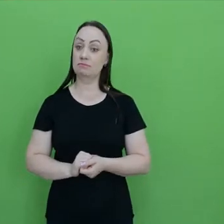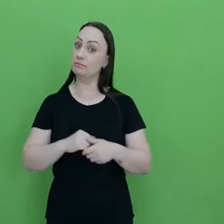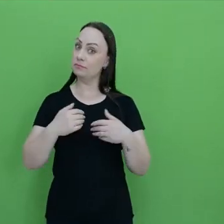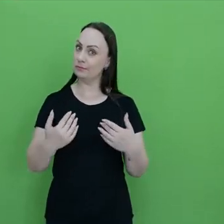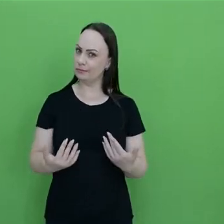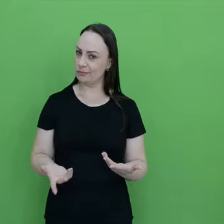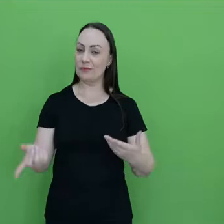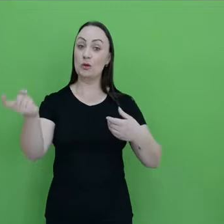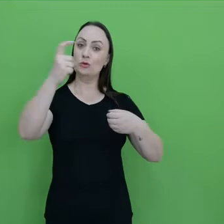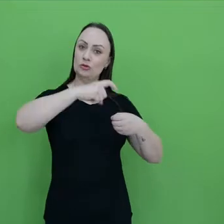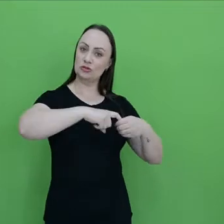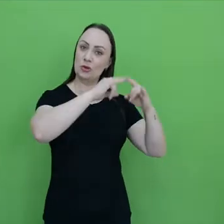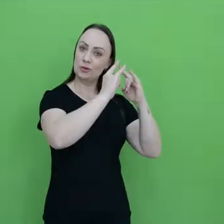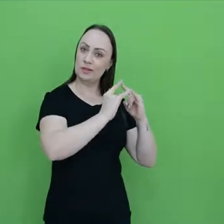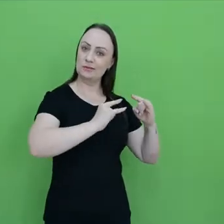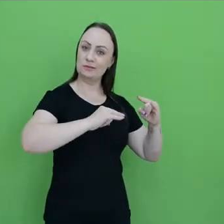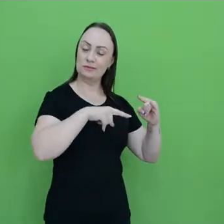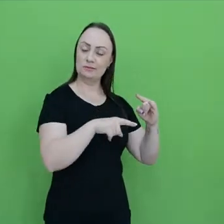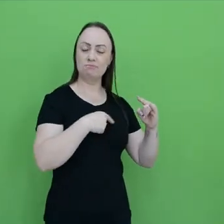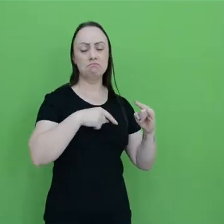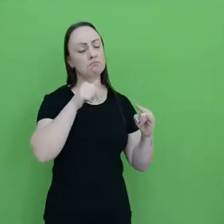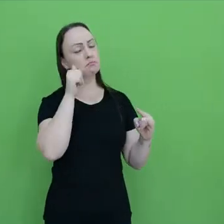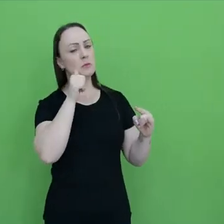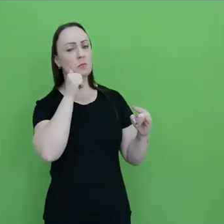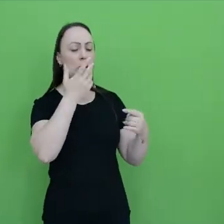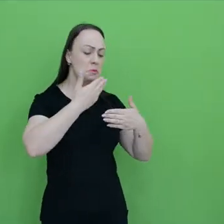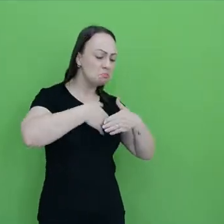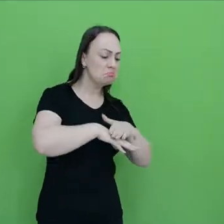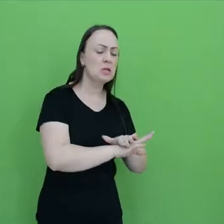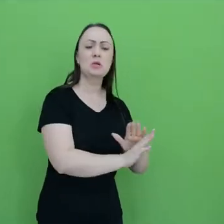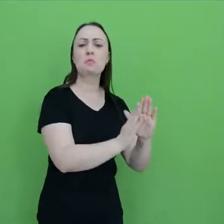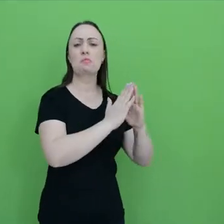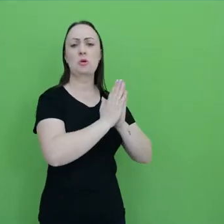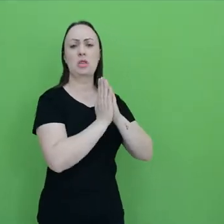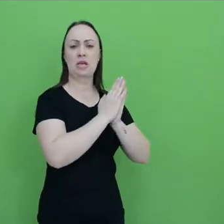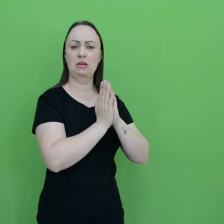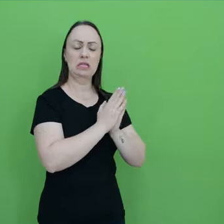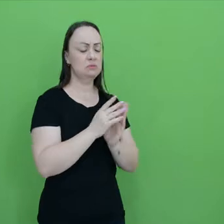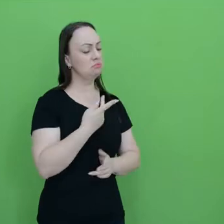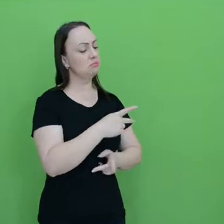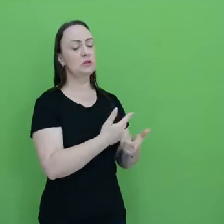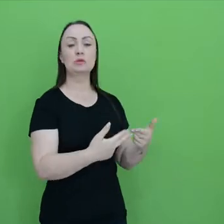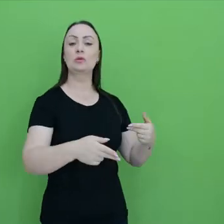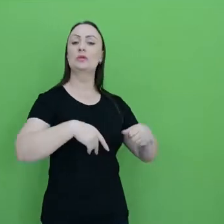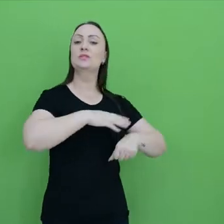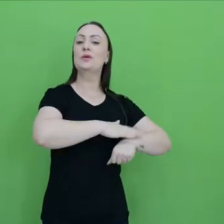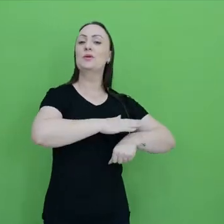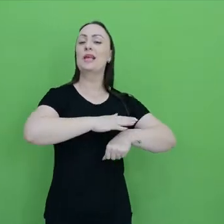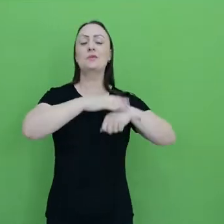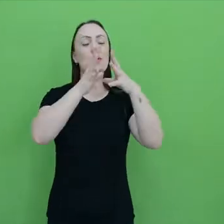De volta ao acampamento, Ivanka escondeu a boneca no meio dos seus pertences. E o tempo